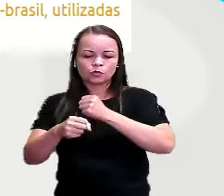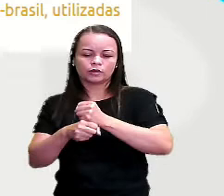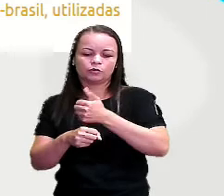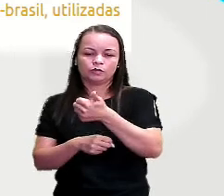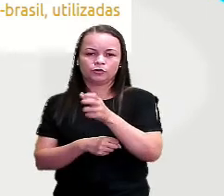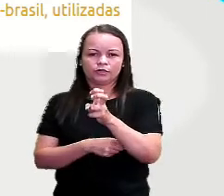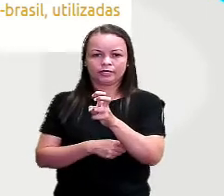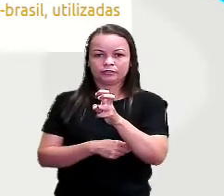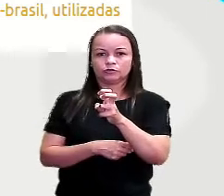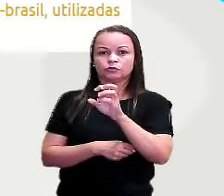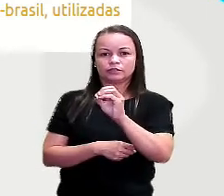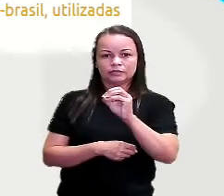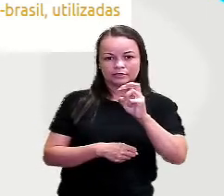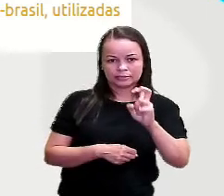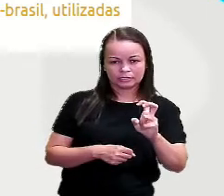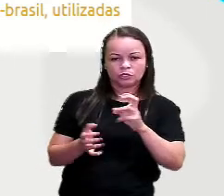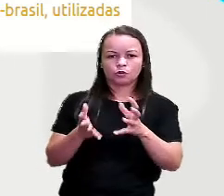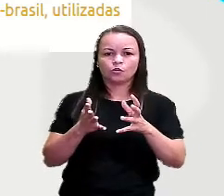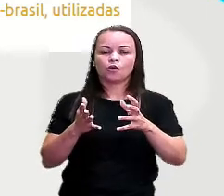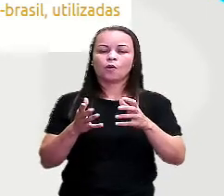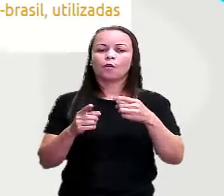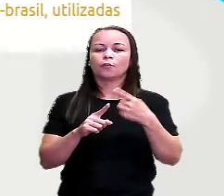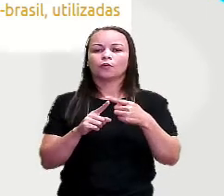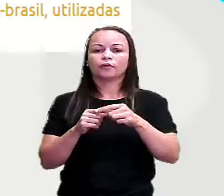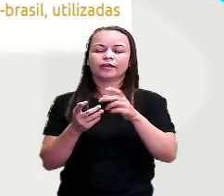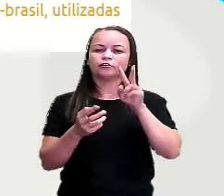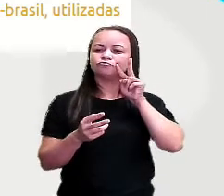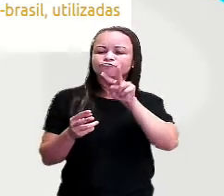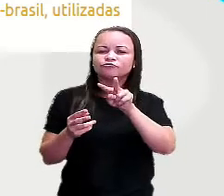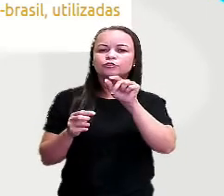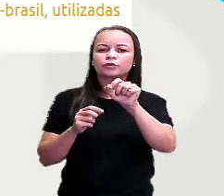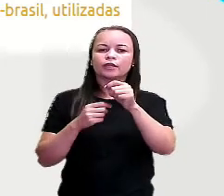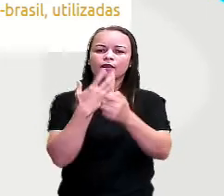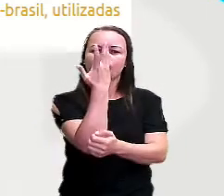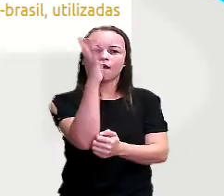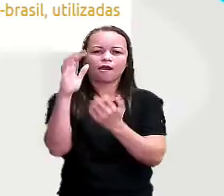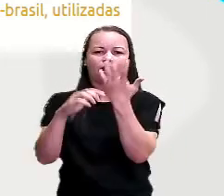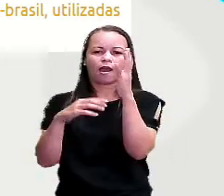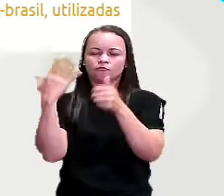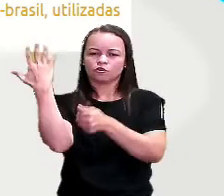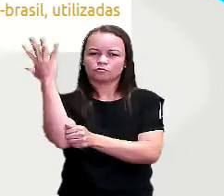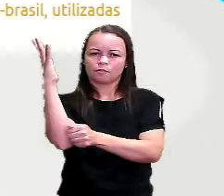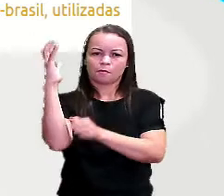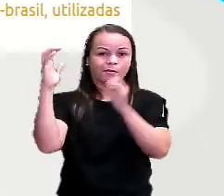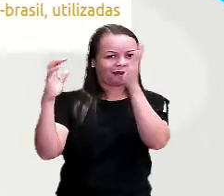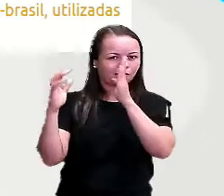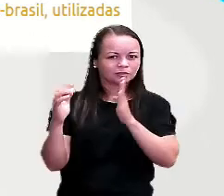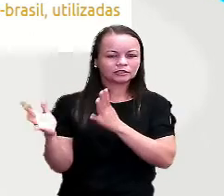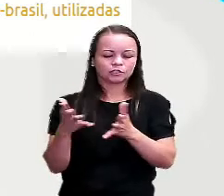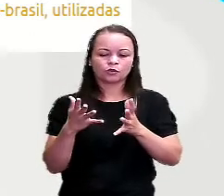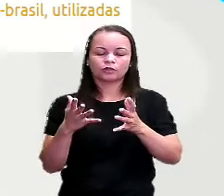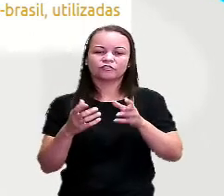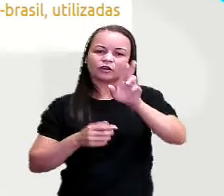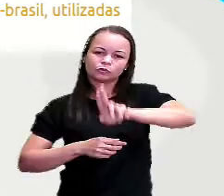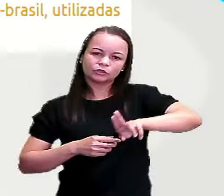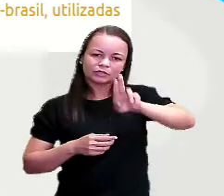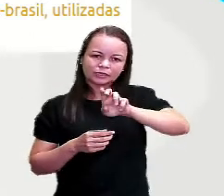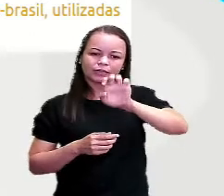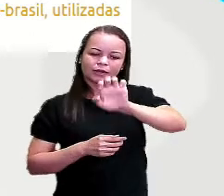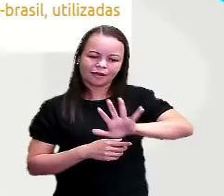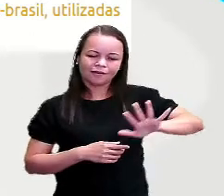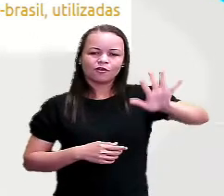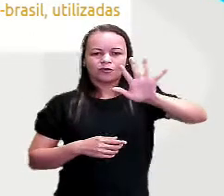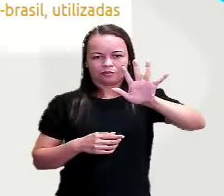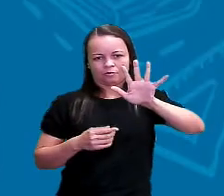razão da existência de muitas árvores de pau-brasil, utilizadas na Europa para o tingimento de tecidos. Então, olha só, o